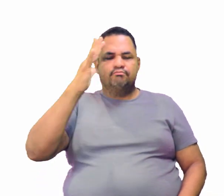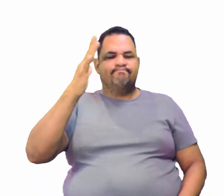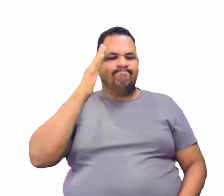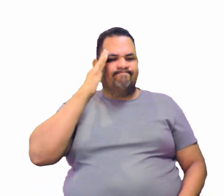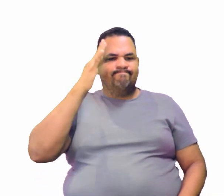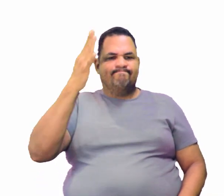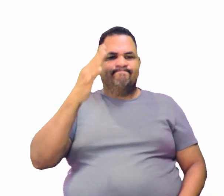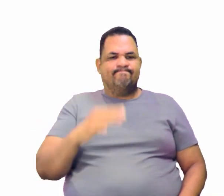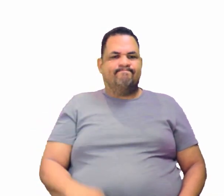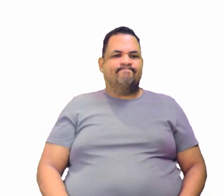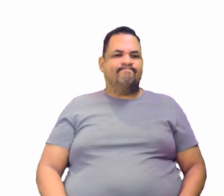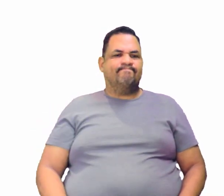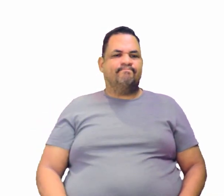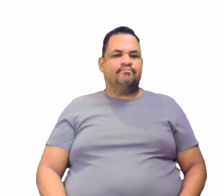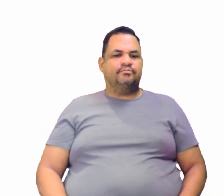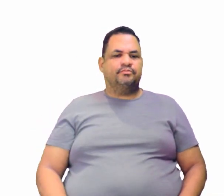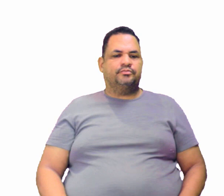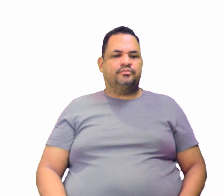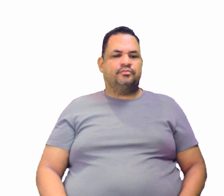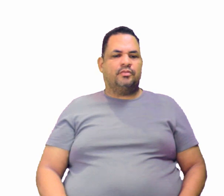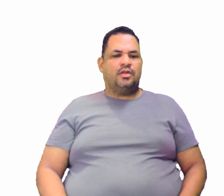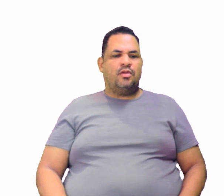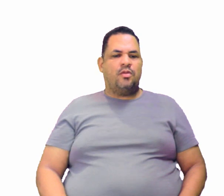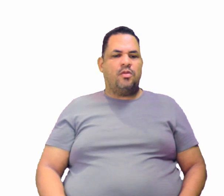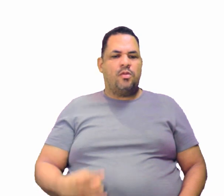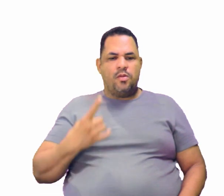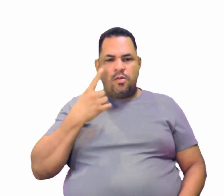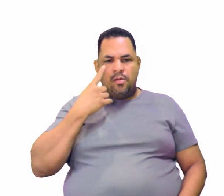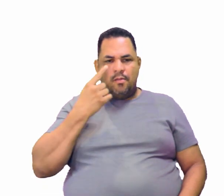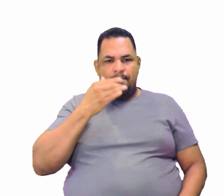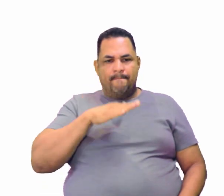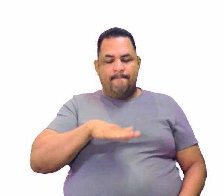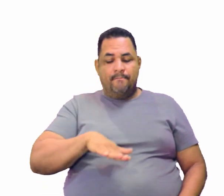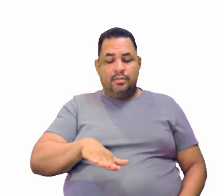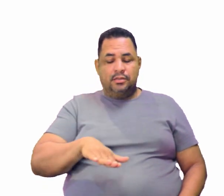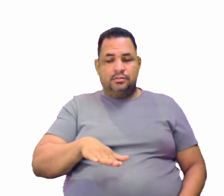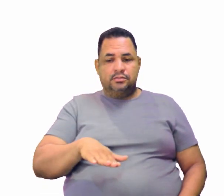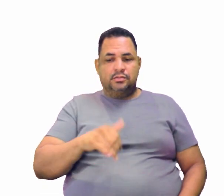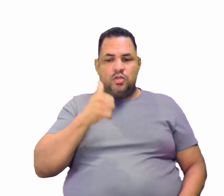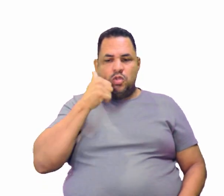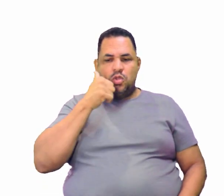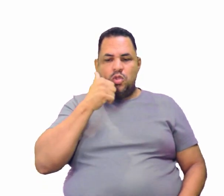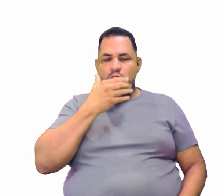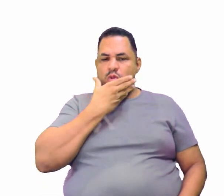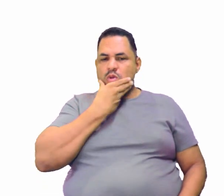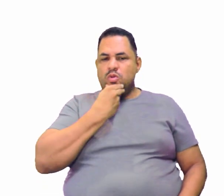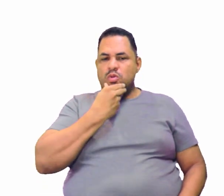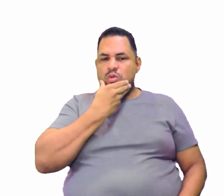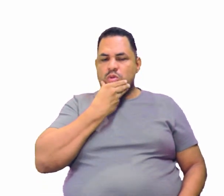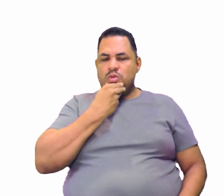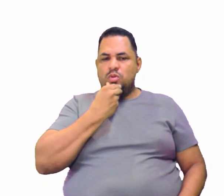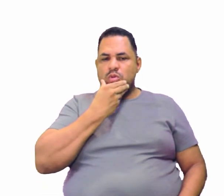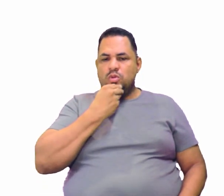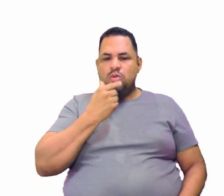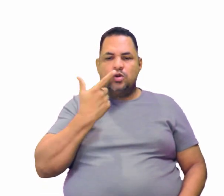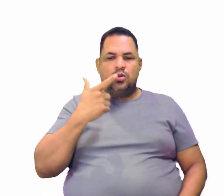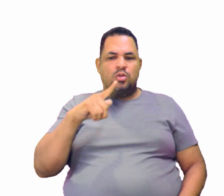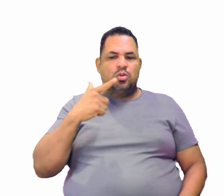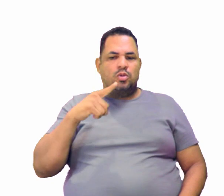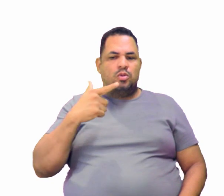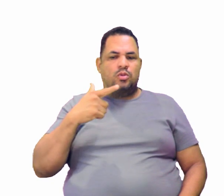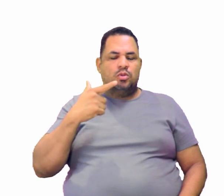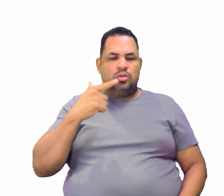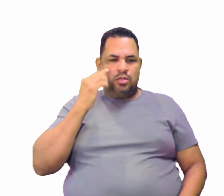aí, amadinho? Observe bem, o menino sem imaginação. Observa o todo